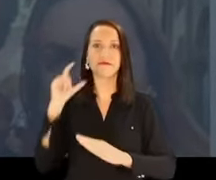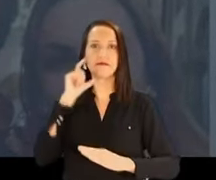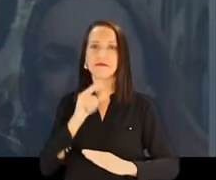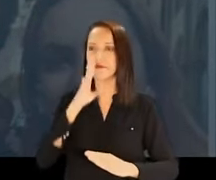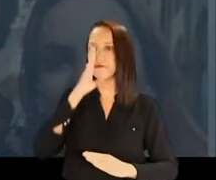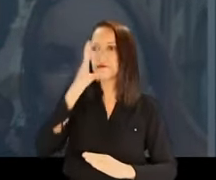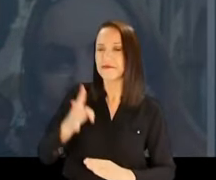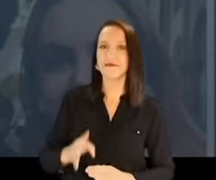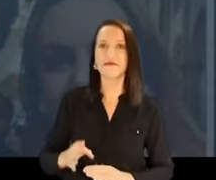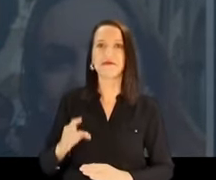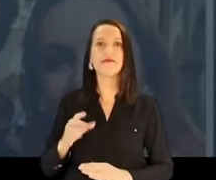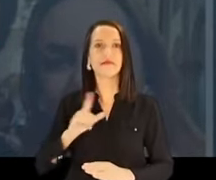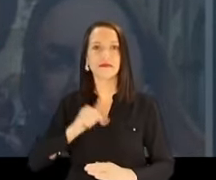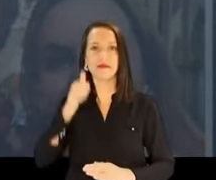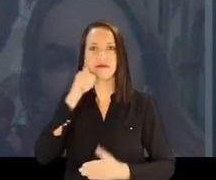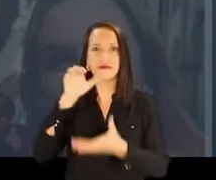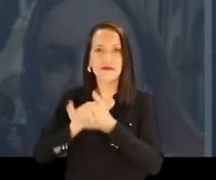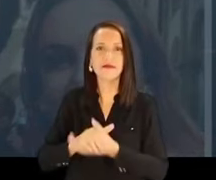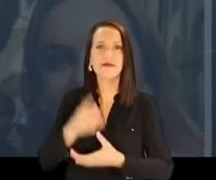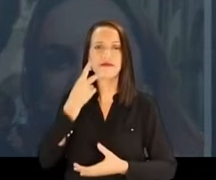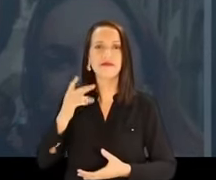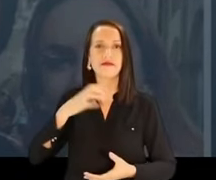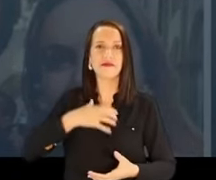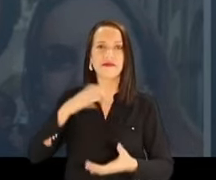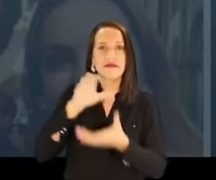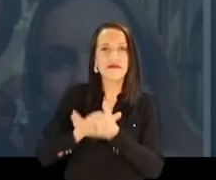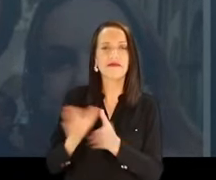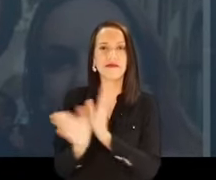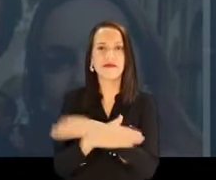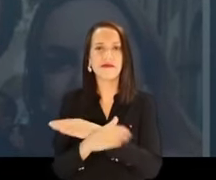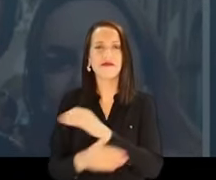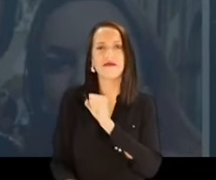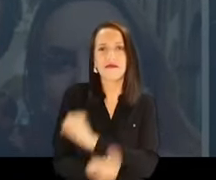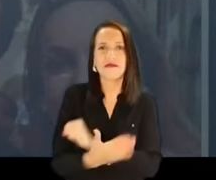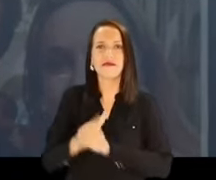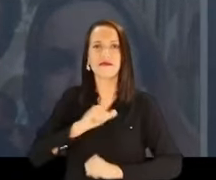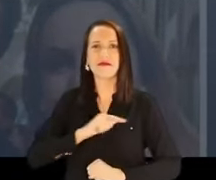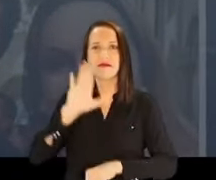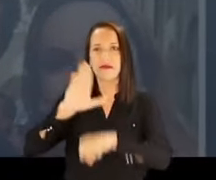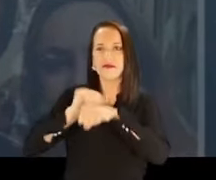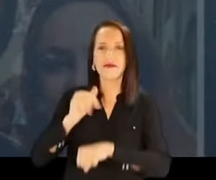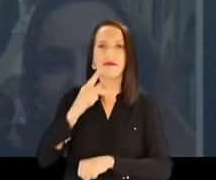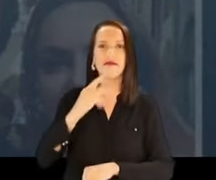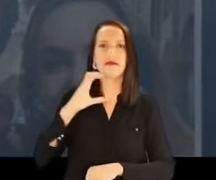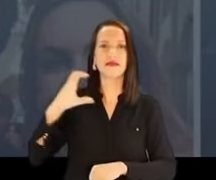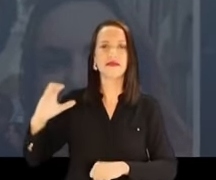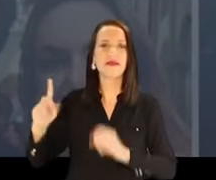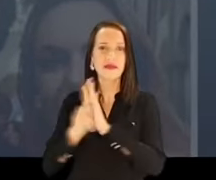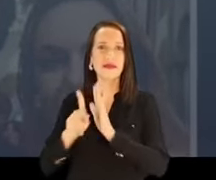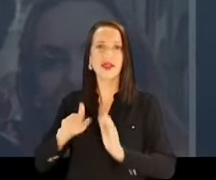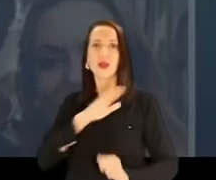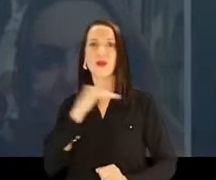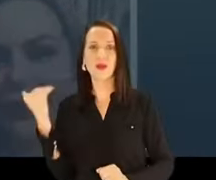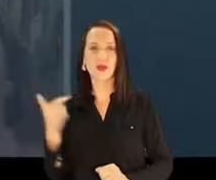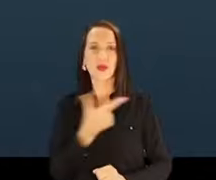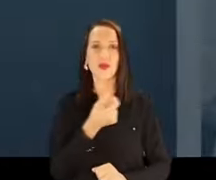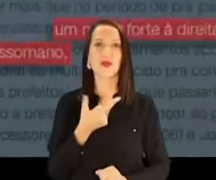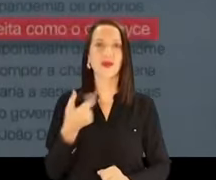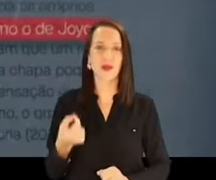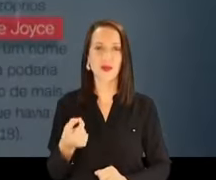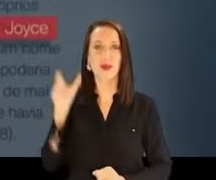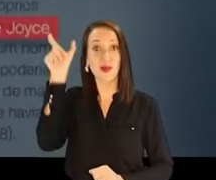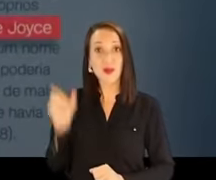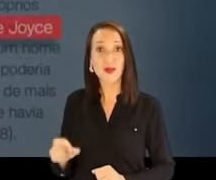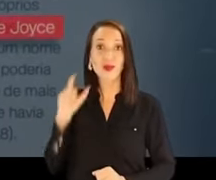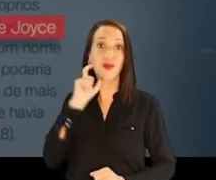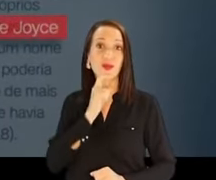de Ricardo acusa Regina de ter dito: eu sou casada com um bandido, vou chamar o PCC e você tá morto.